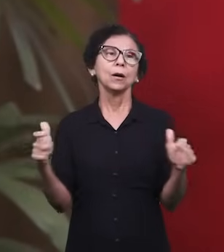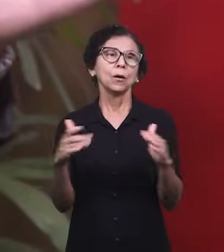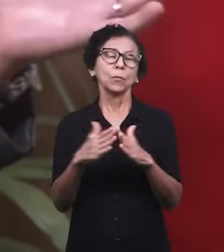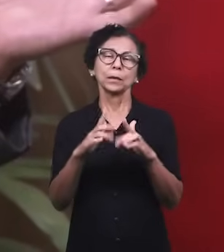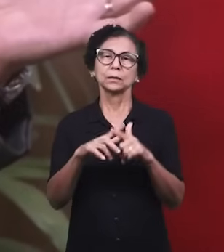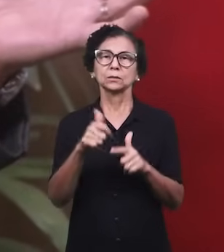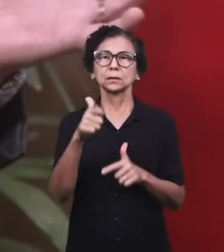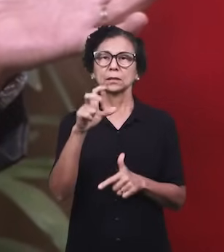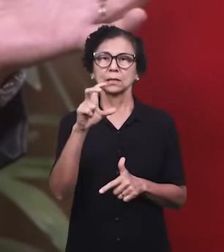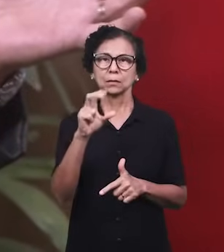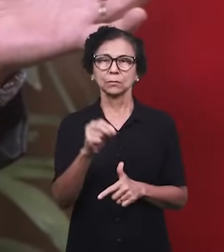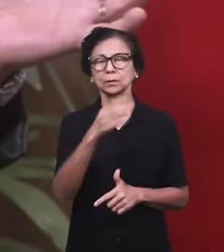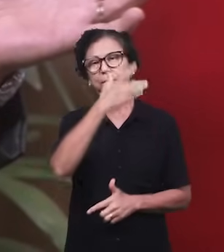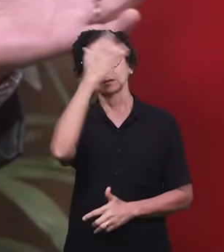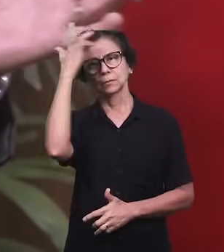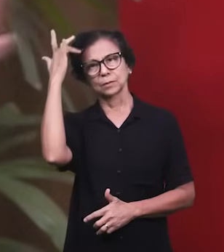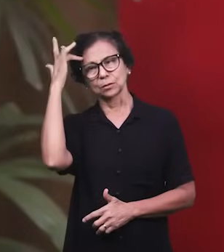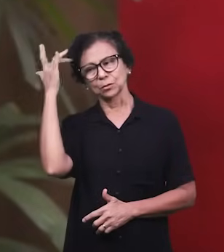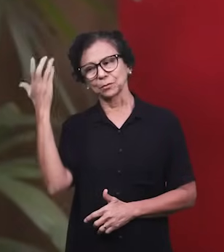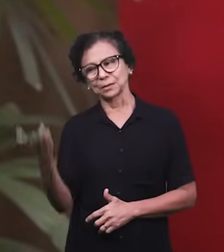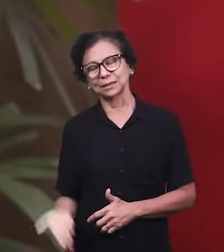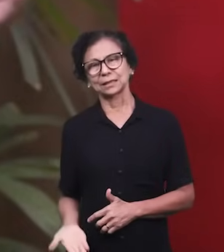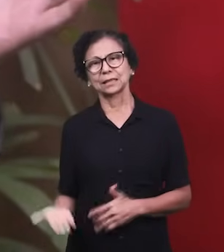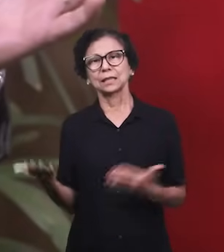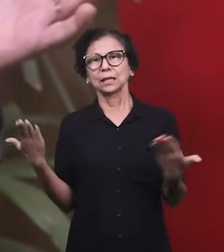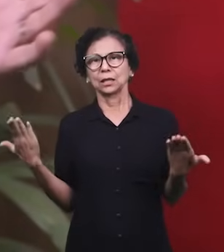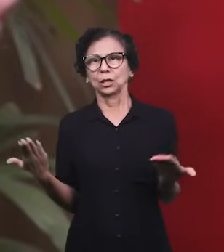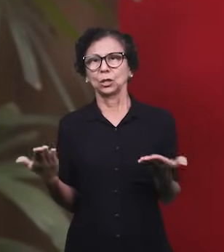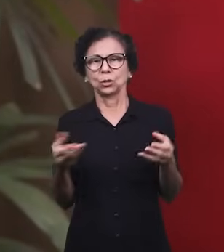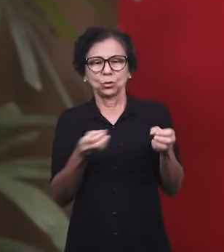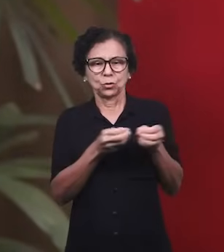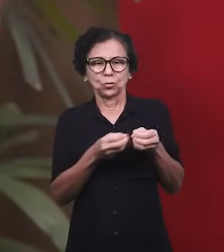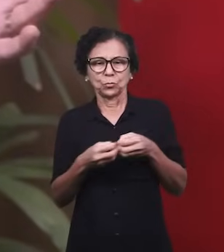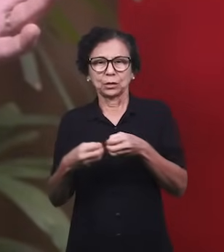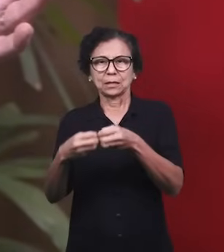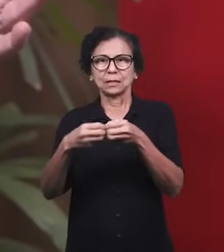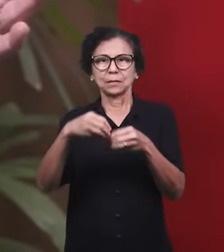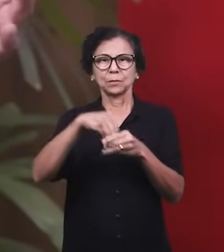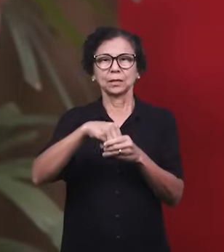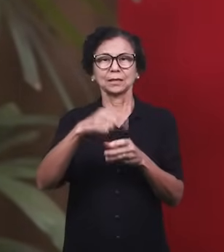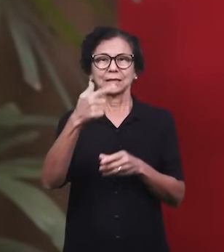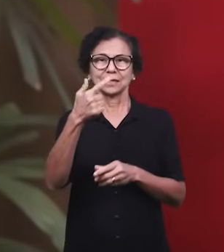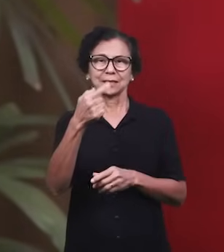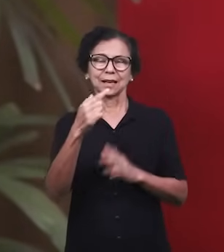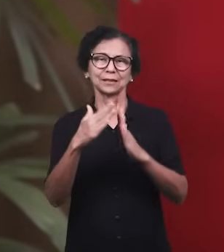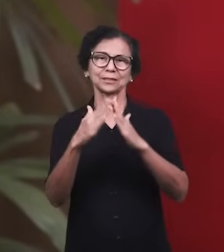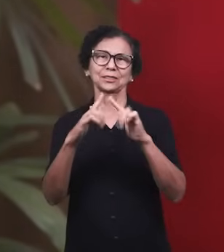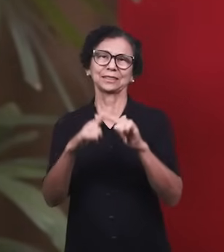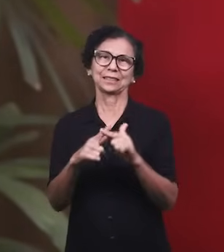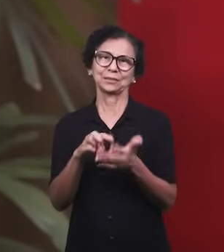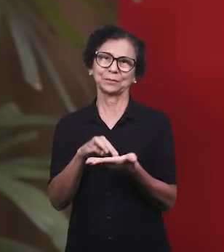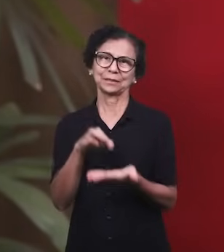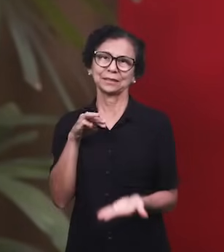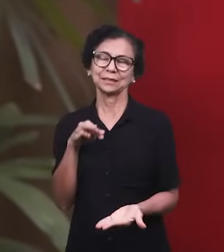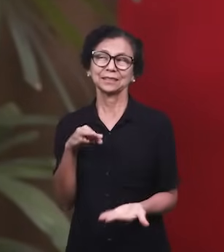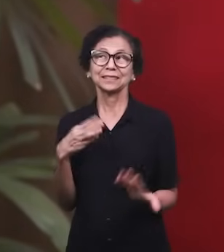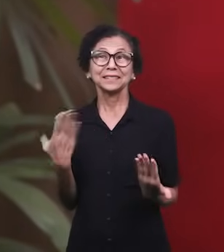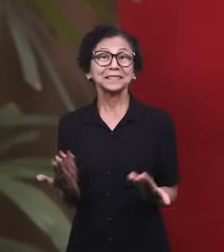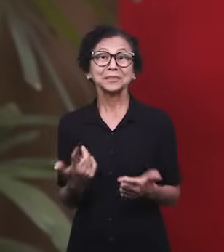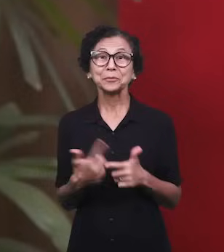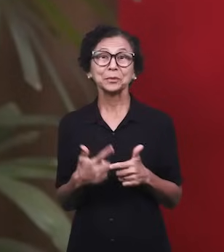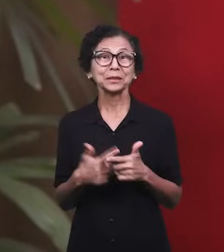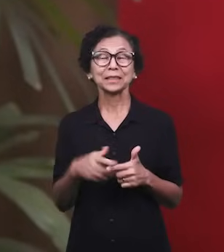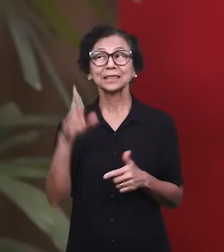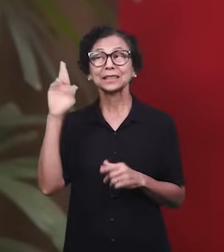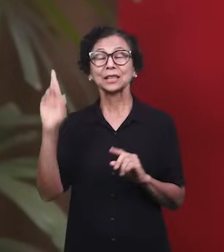uma igreja com 150 pessoas. E hoje é um município onde nós temos lá 7 igrejas. Então, você pergunta, por que Deus operou,